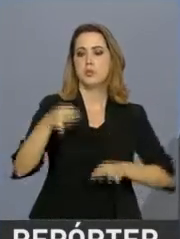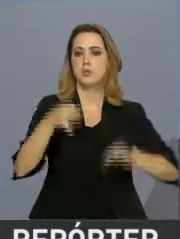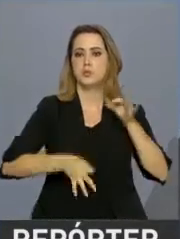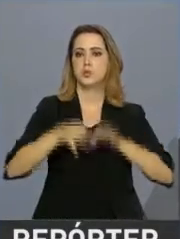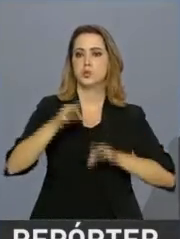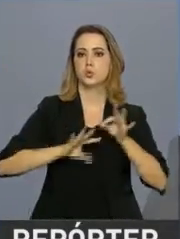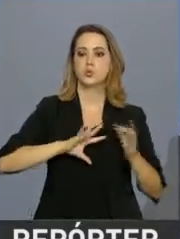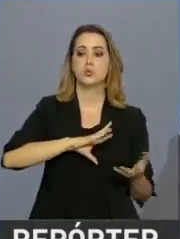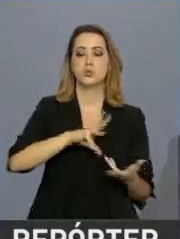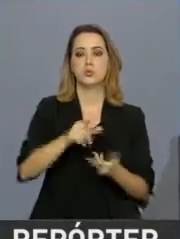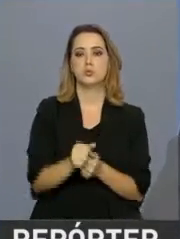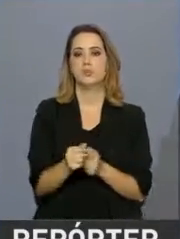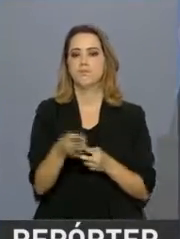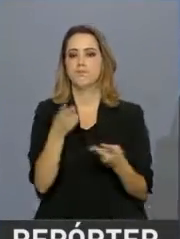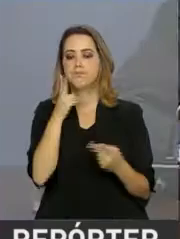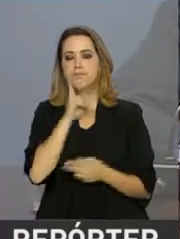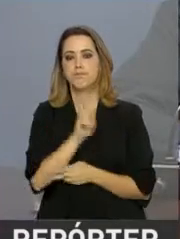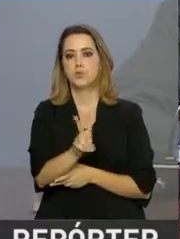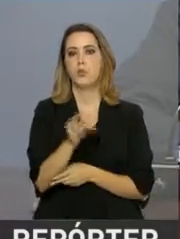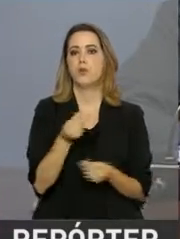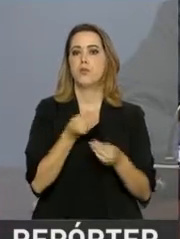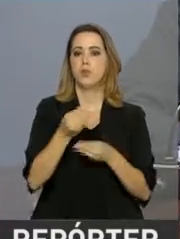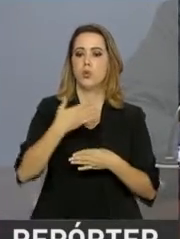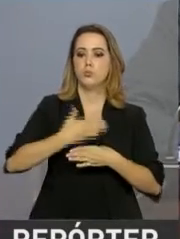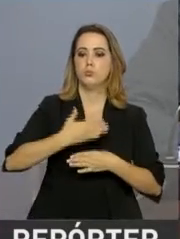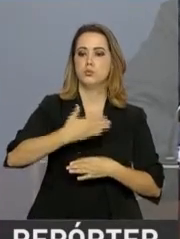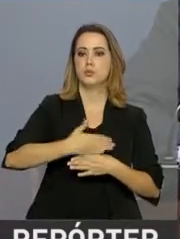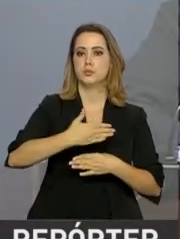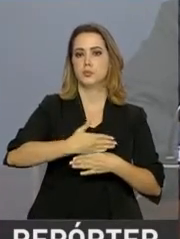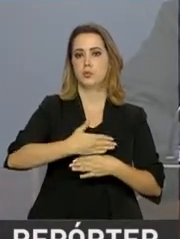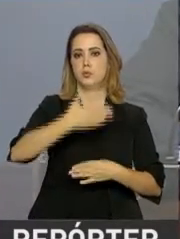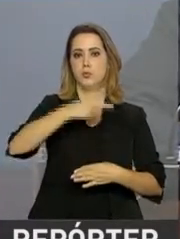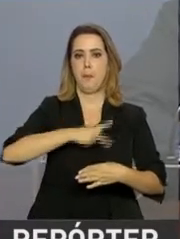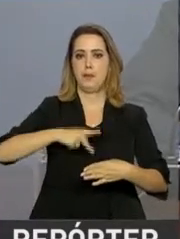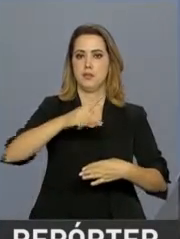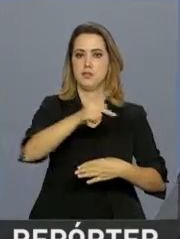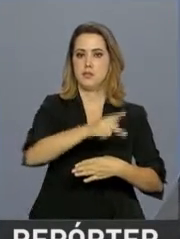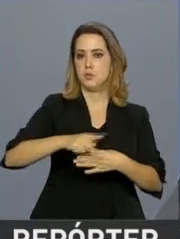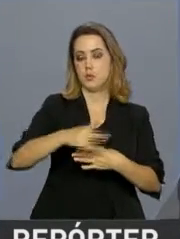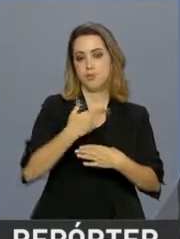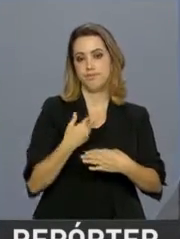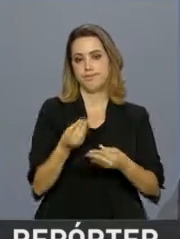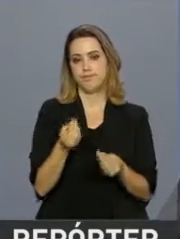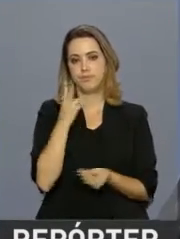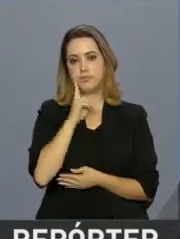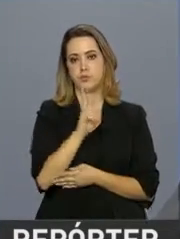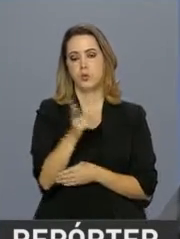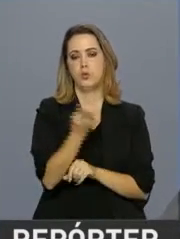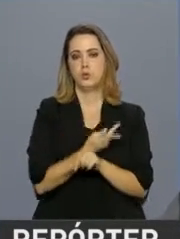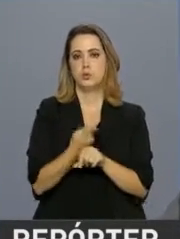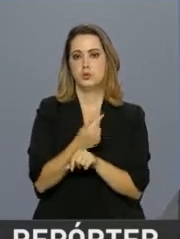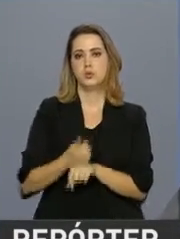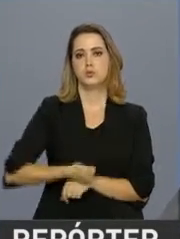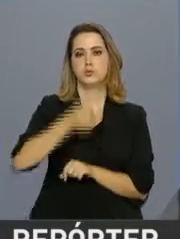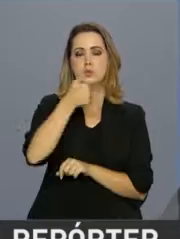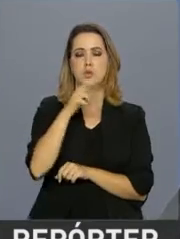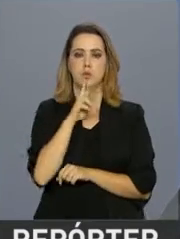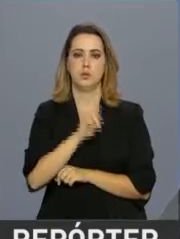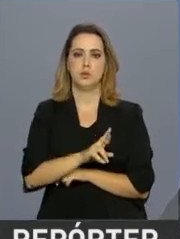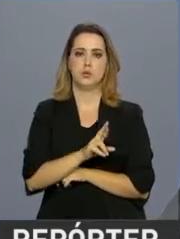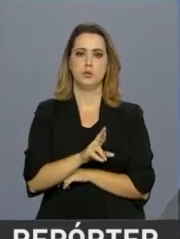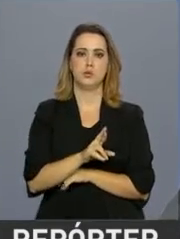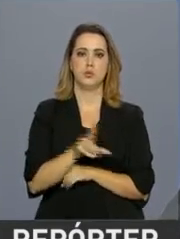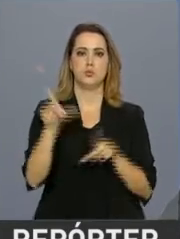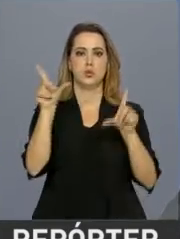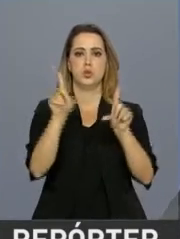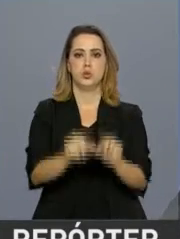fazer um diagnóstico de fronteira e tratar de cada compromisso firmado. Buscar melhores resultados para combater o crime